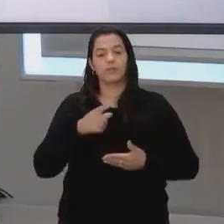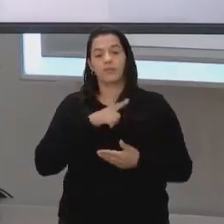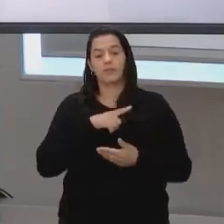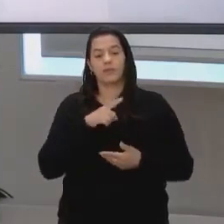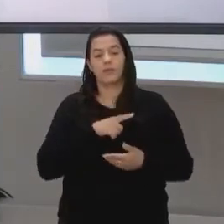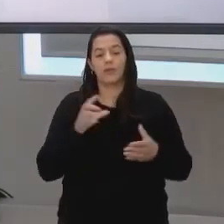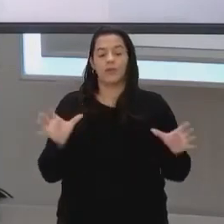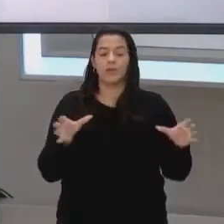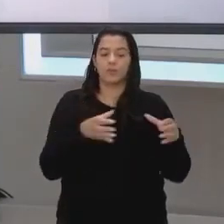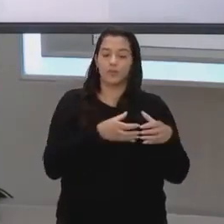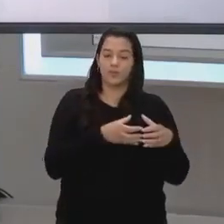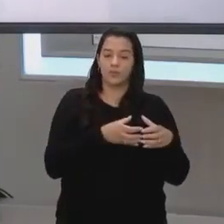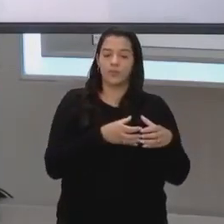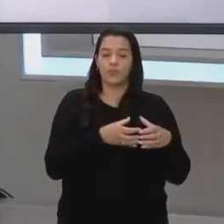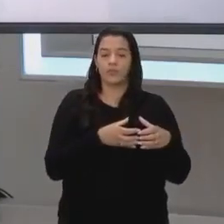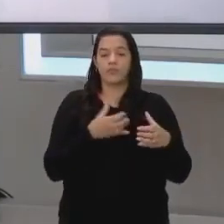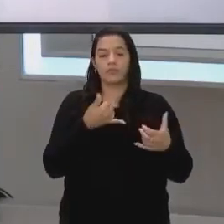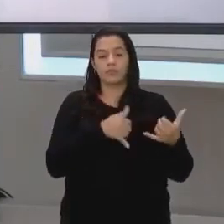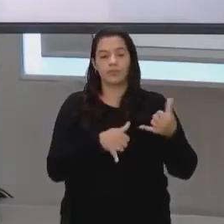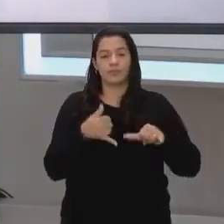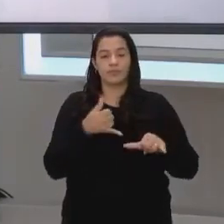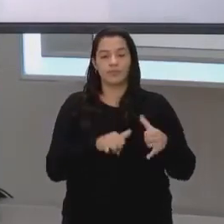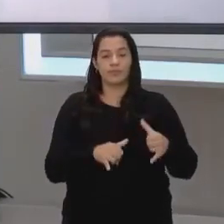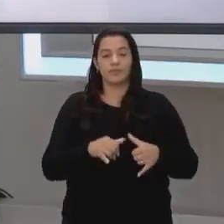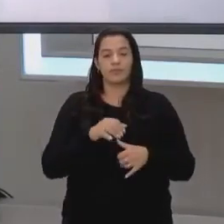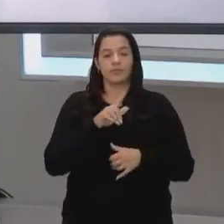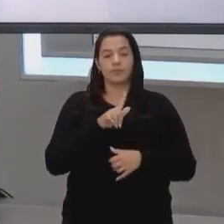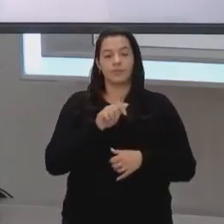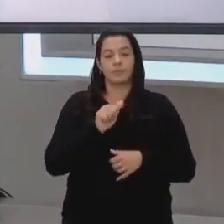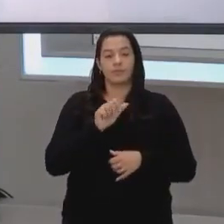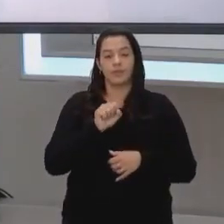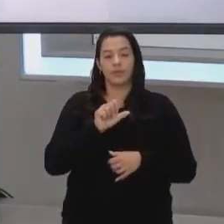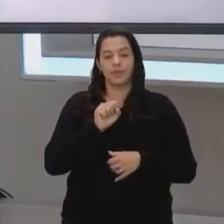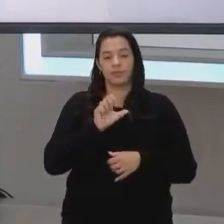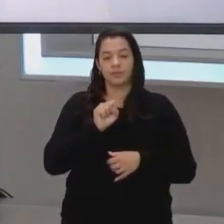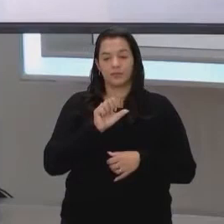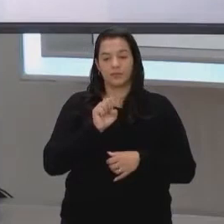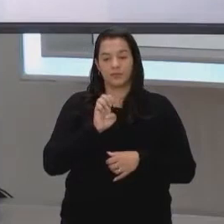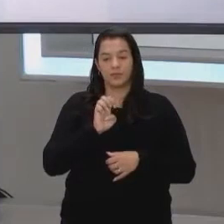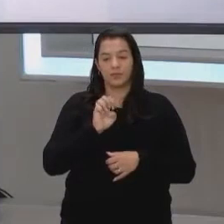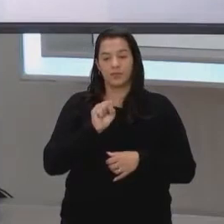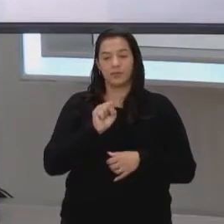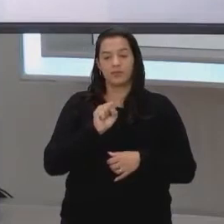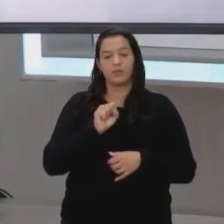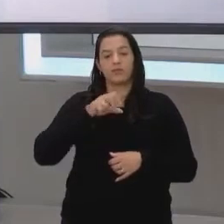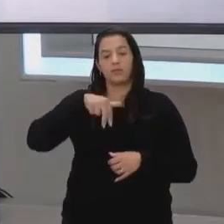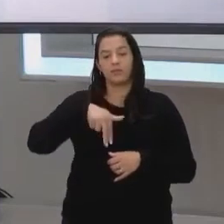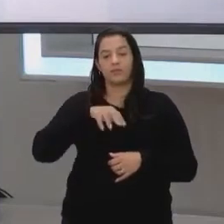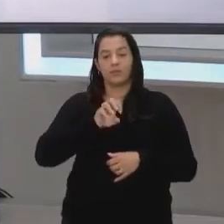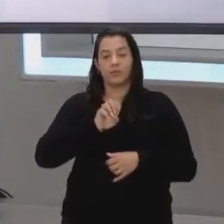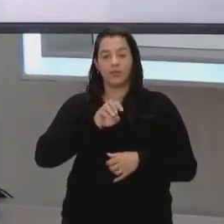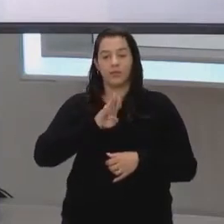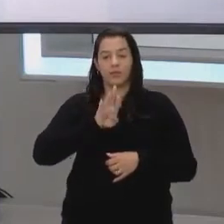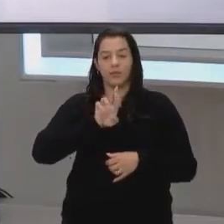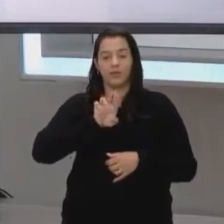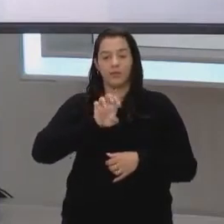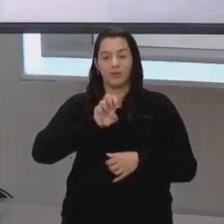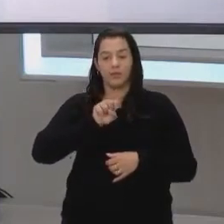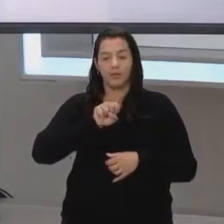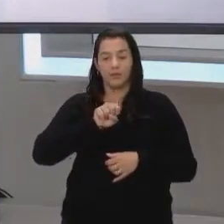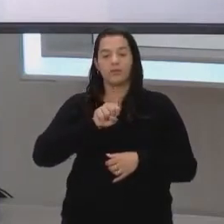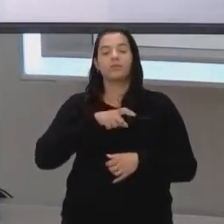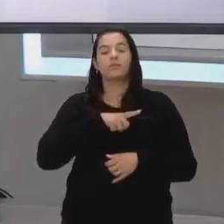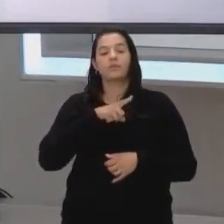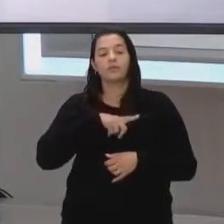um pequeno grupo de elementos químicos que são chamados gases nobres, que estão lá na tabela periódica. Lá o estudante é muito fácil de identificar